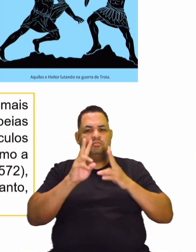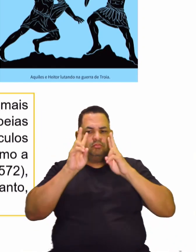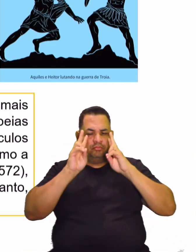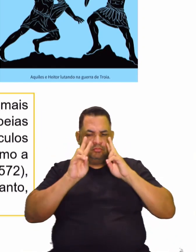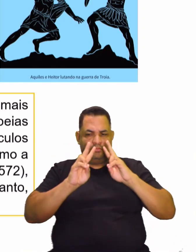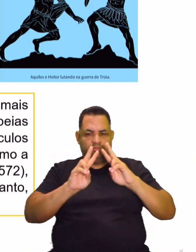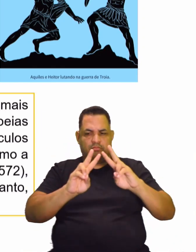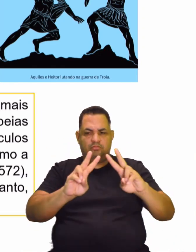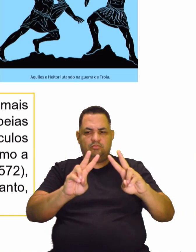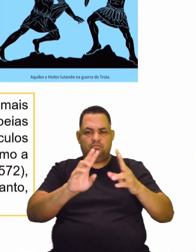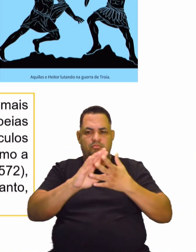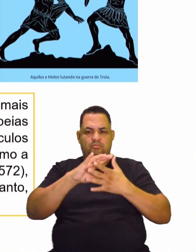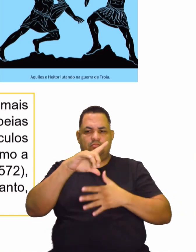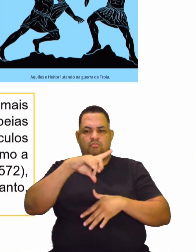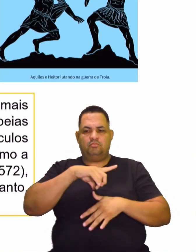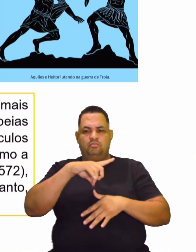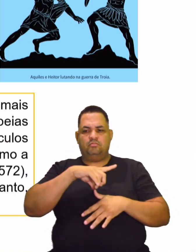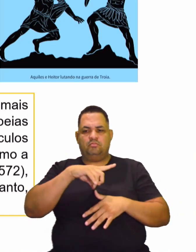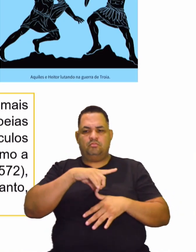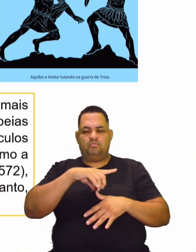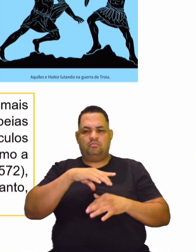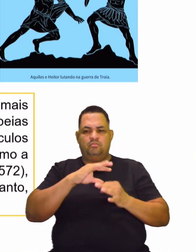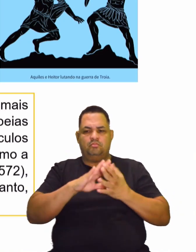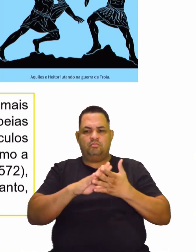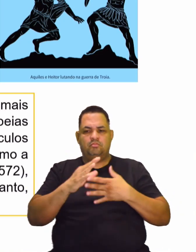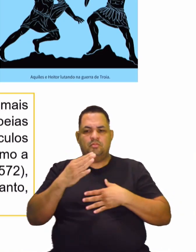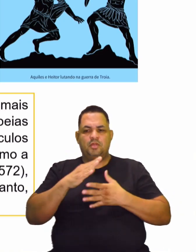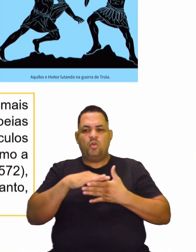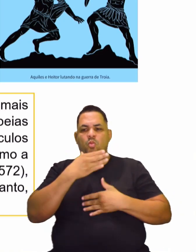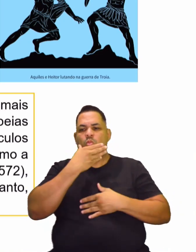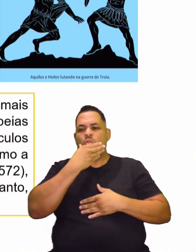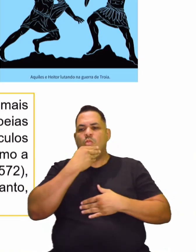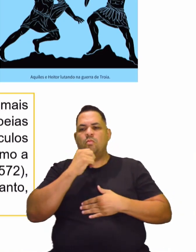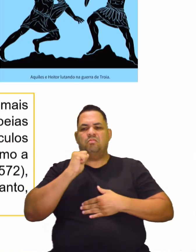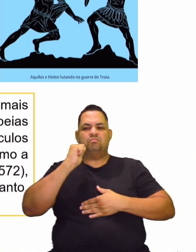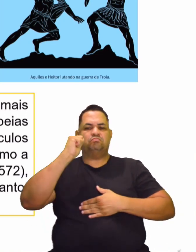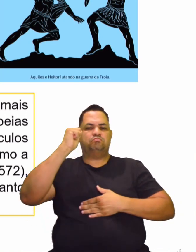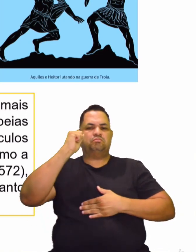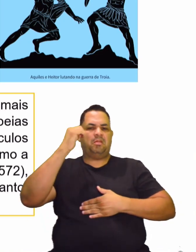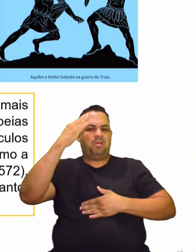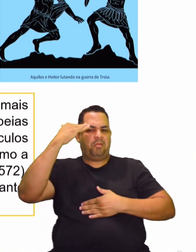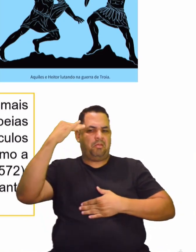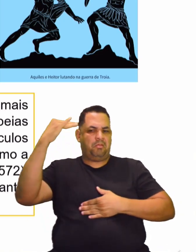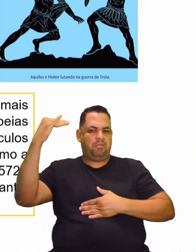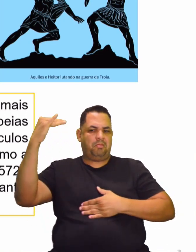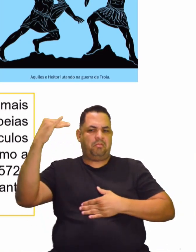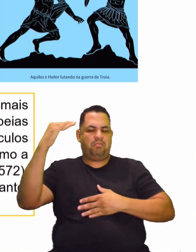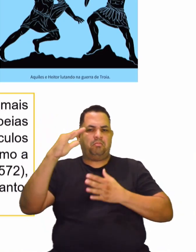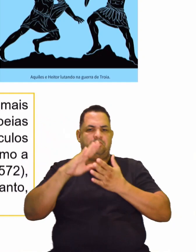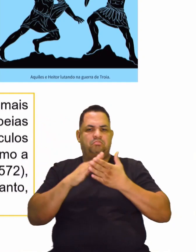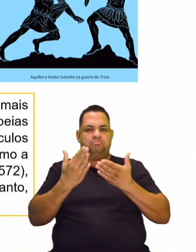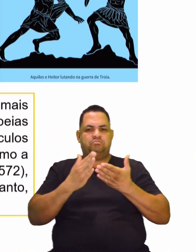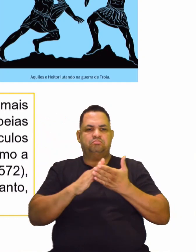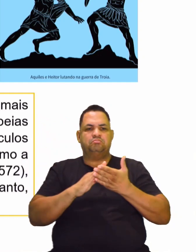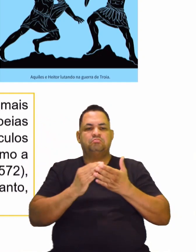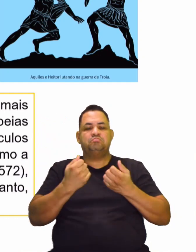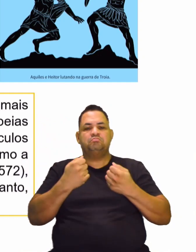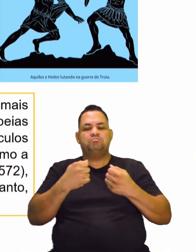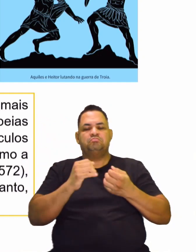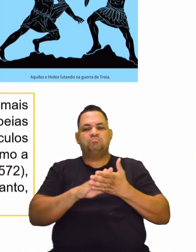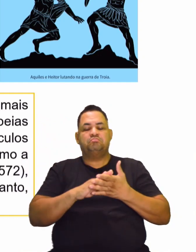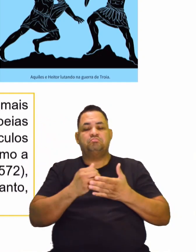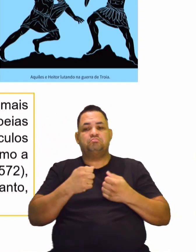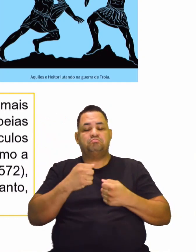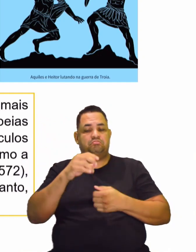visão que eles tinham, né? De um herói como protagonista, que poderiam ser histórias reais